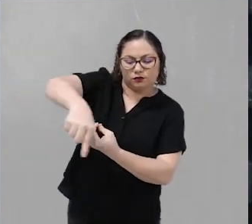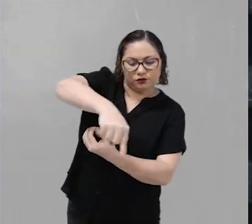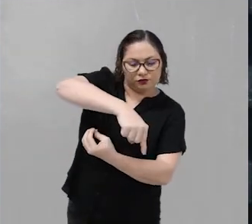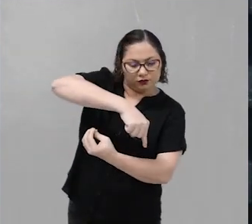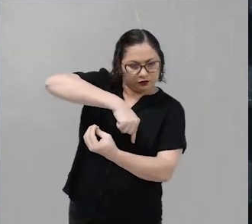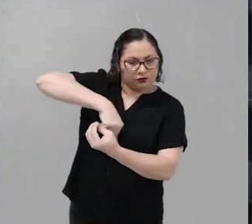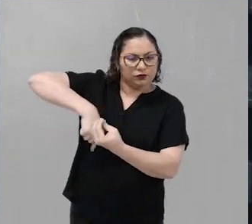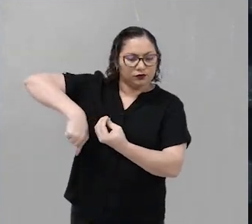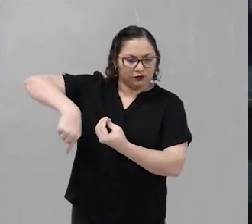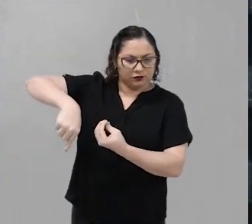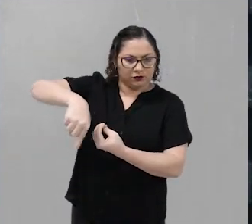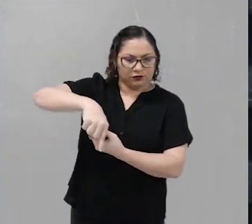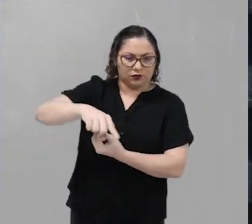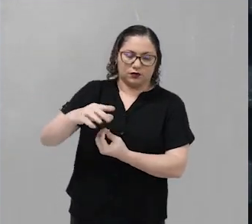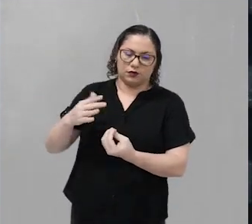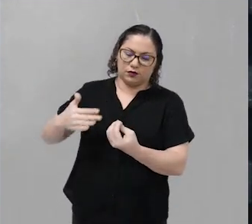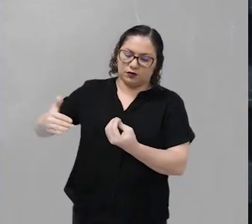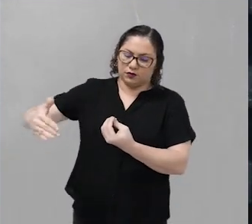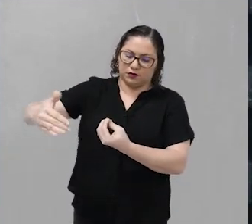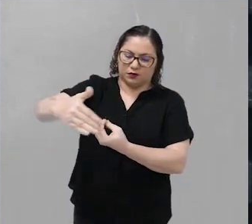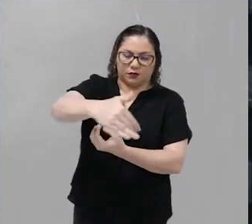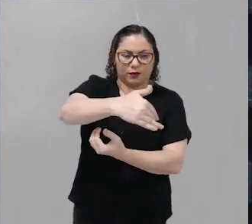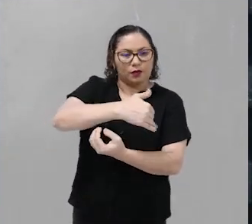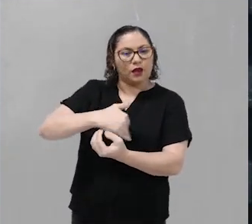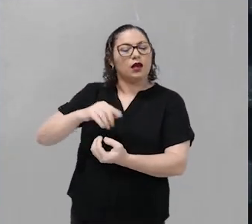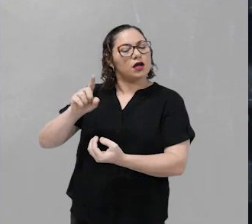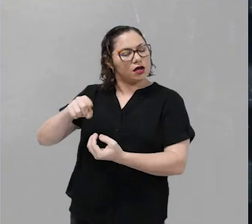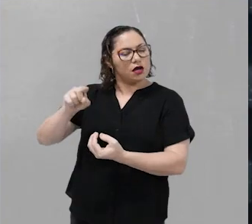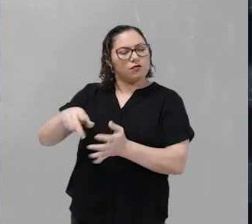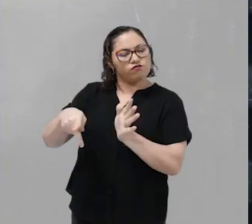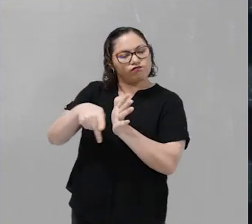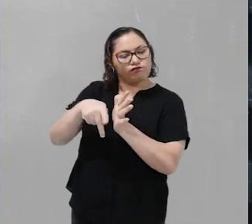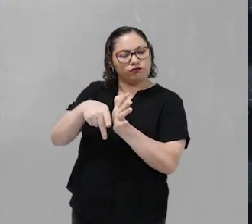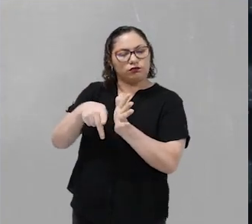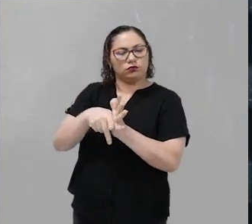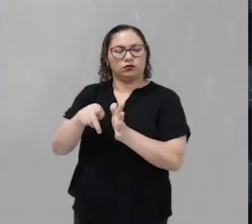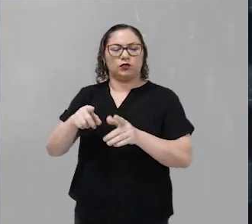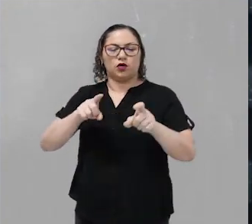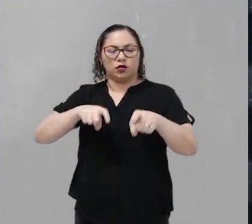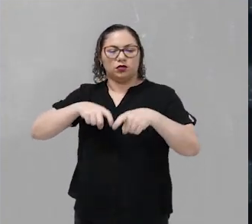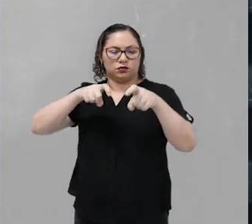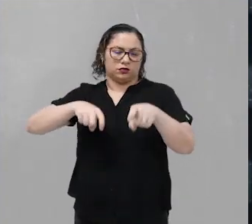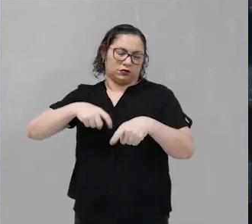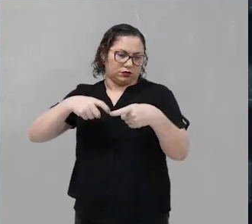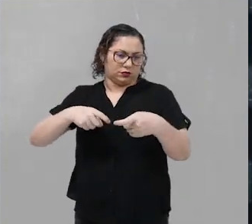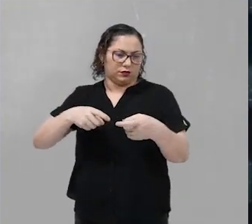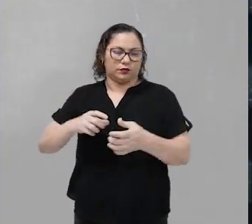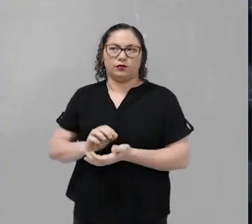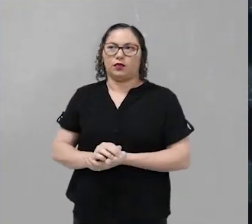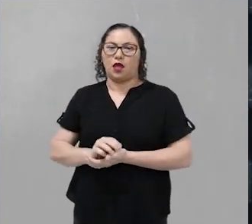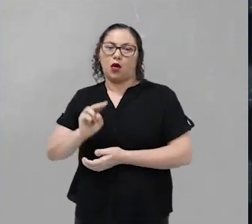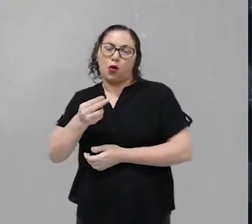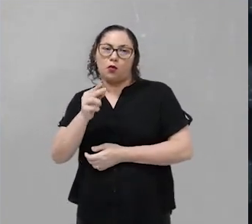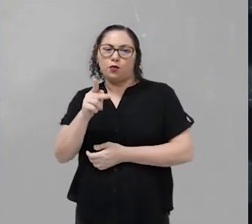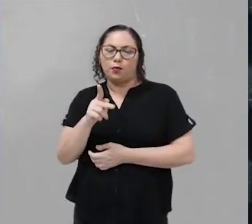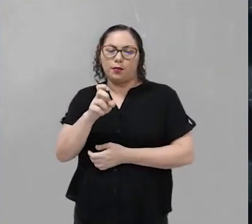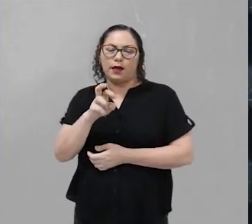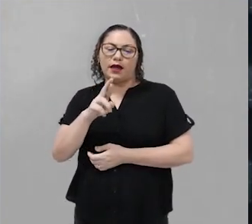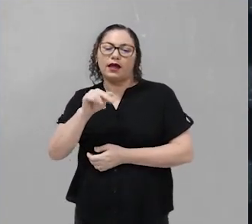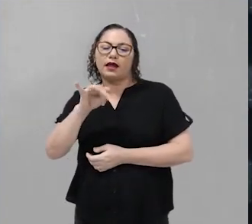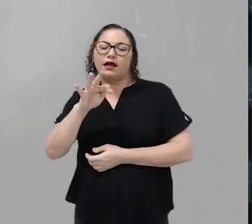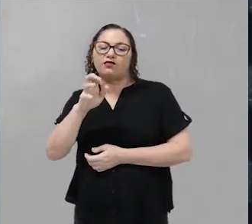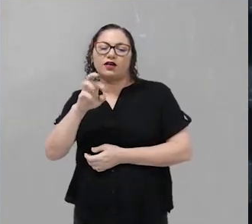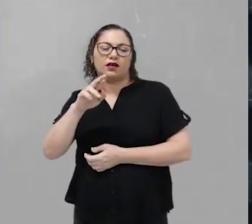periféricas à cidade, que são laterais à cidade, são as regiões de zona rural, de povoados, é a periferia, entre aspas, do